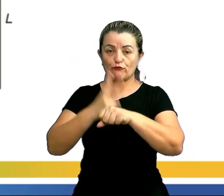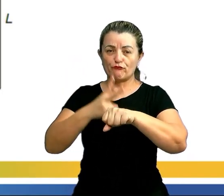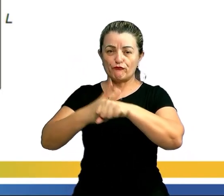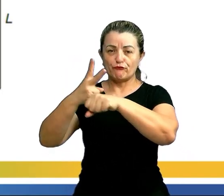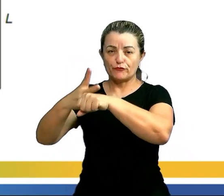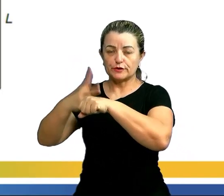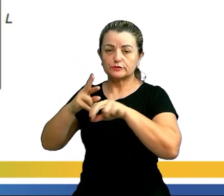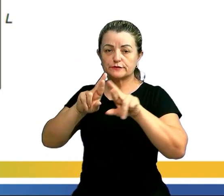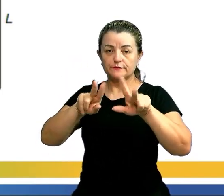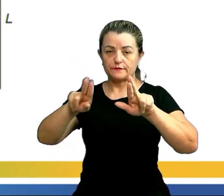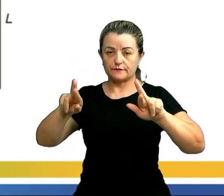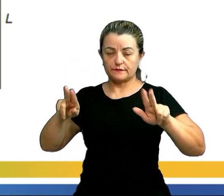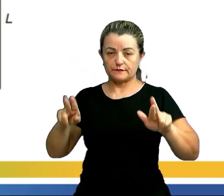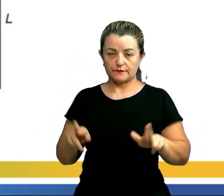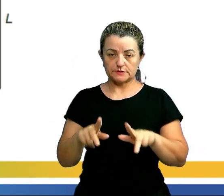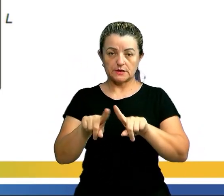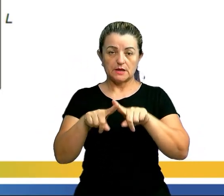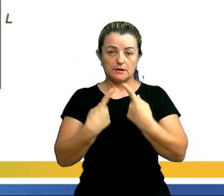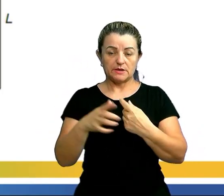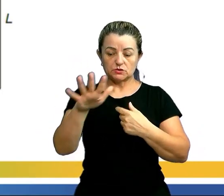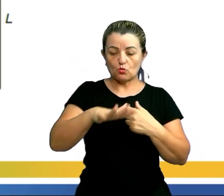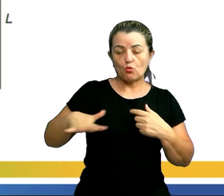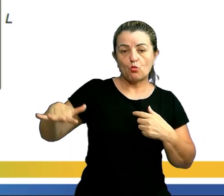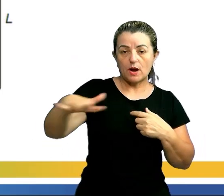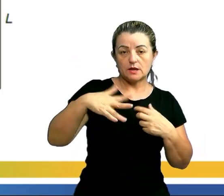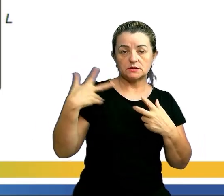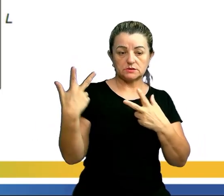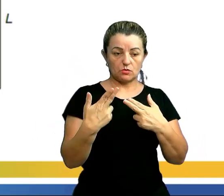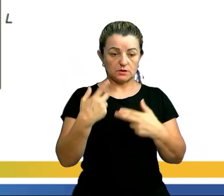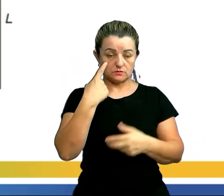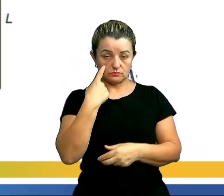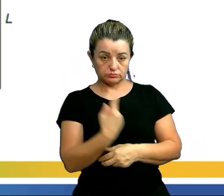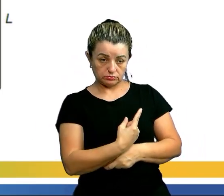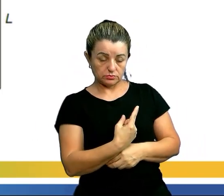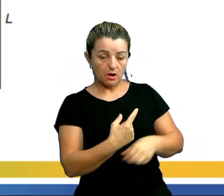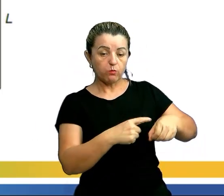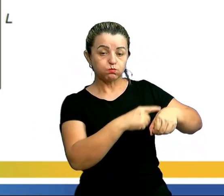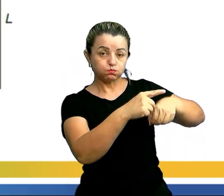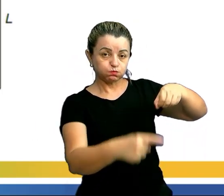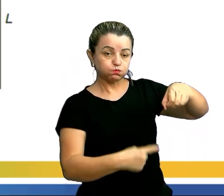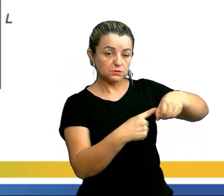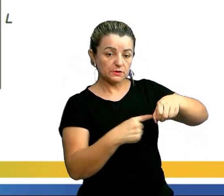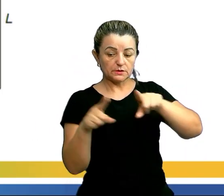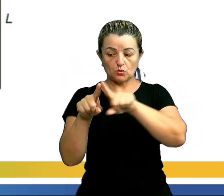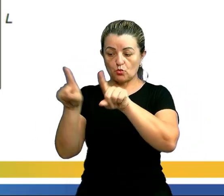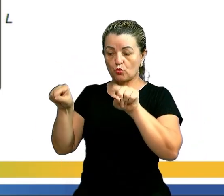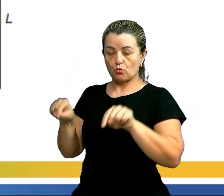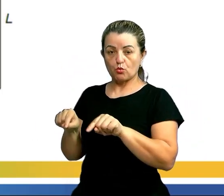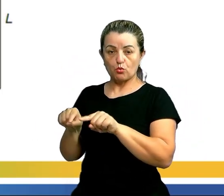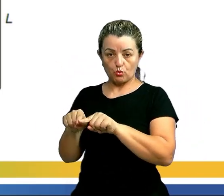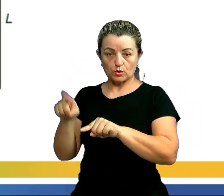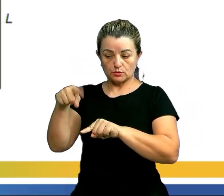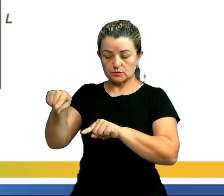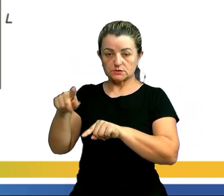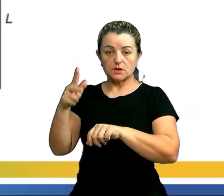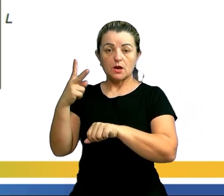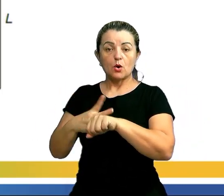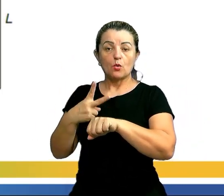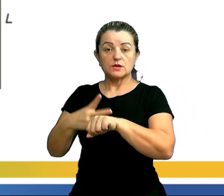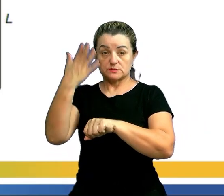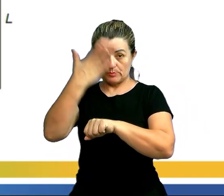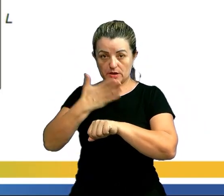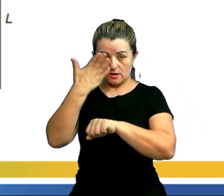medidas procuradas, tá? Letra B é a resposta. Agora, vamos ver essa daqui? Um vidraceiro